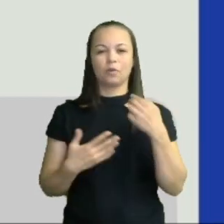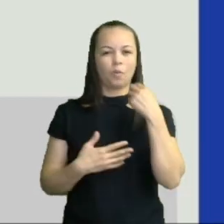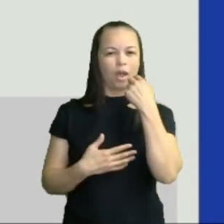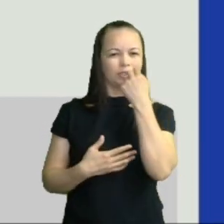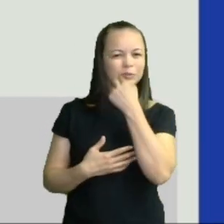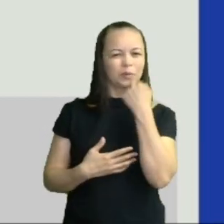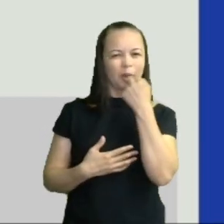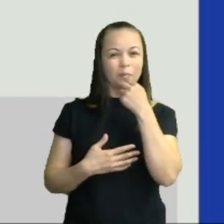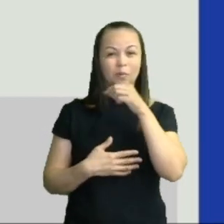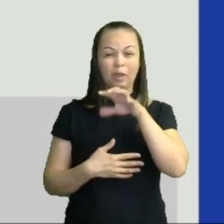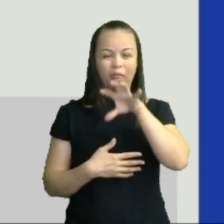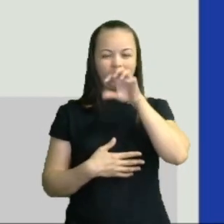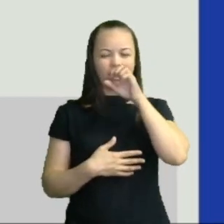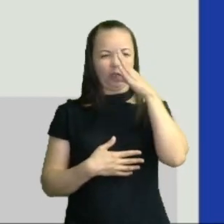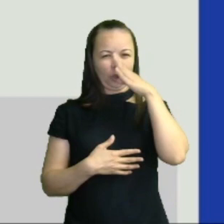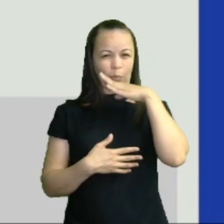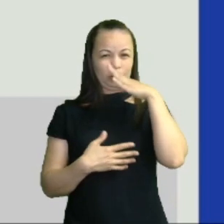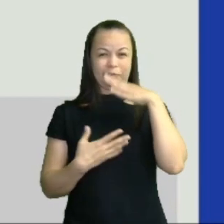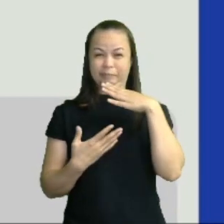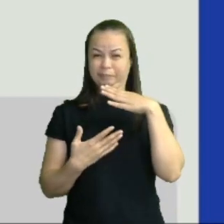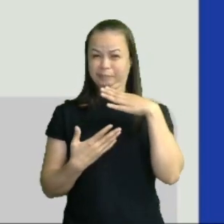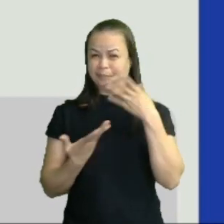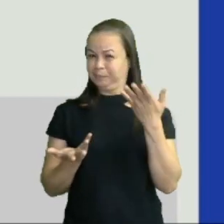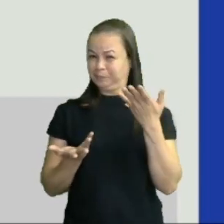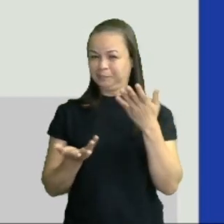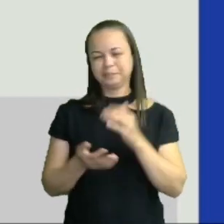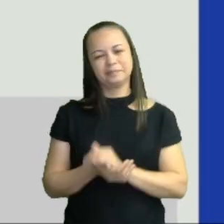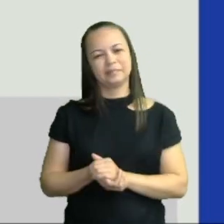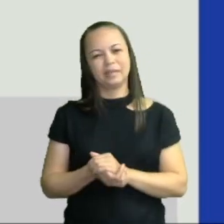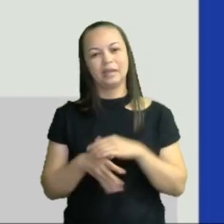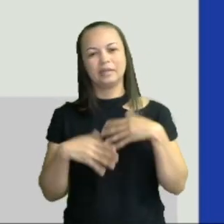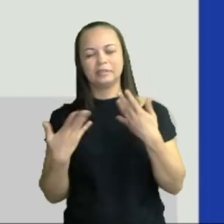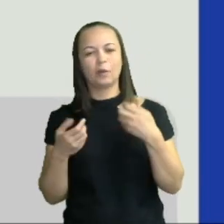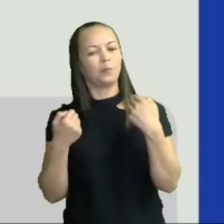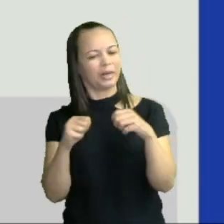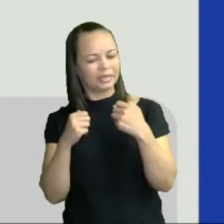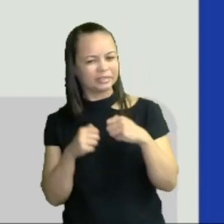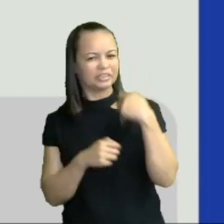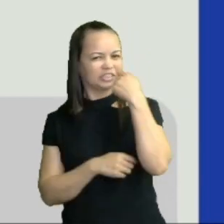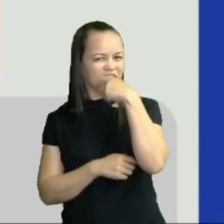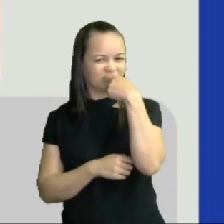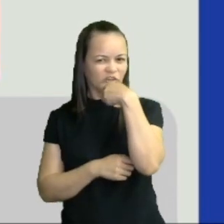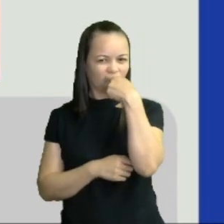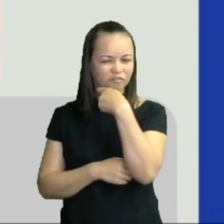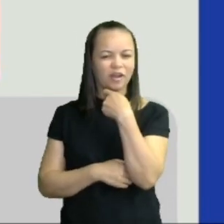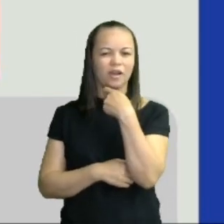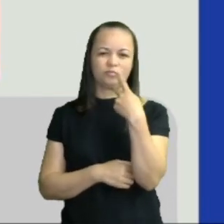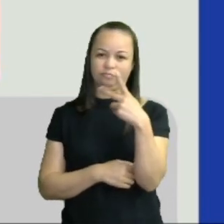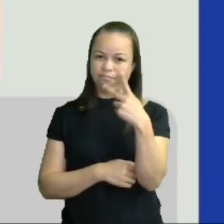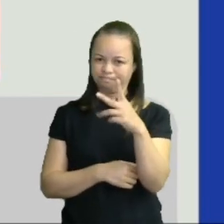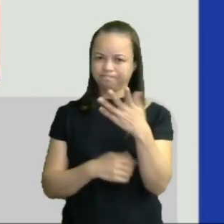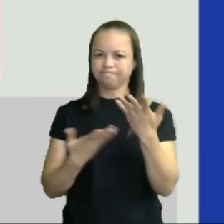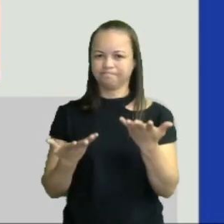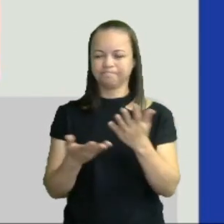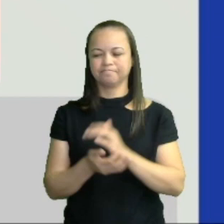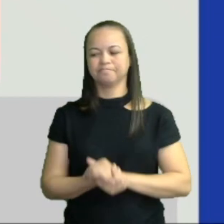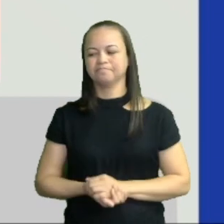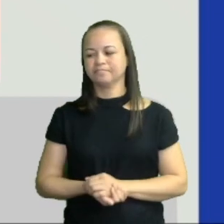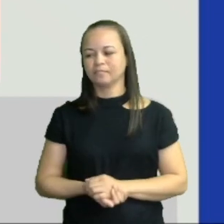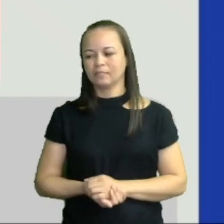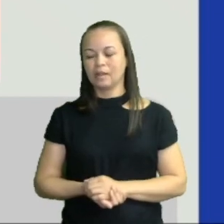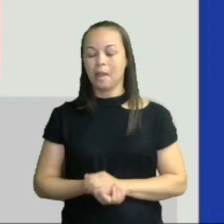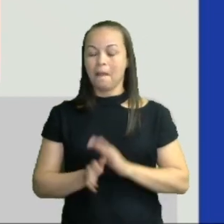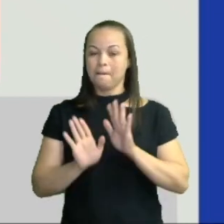aí fedendo, né, menino? Então, trata de escovar o teu dentinho, tá certo?